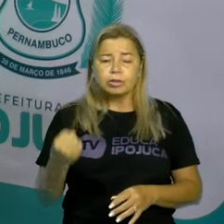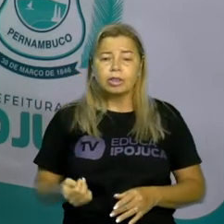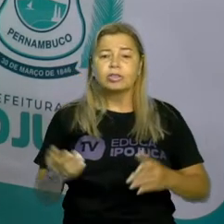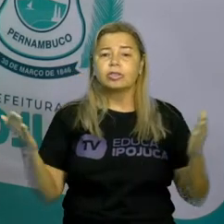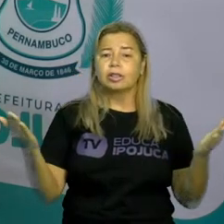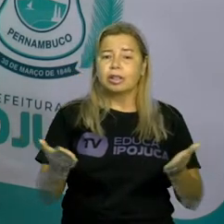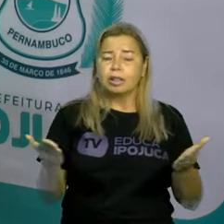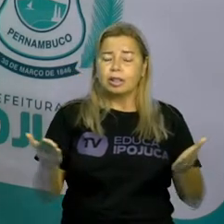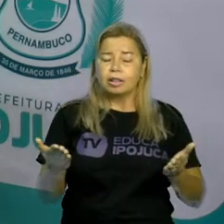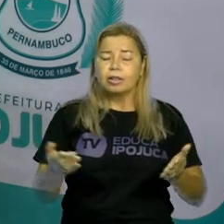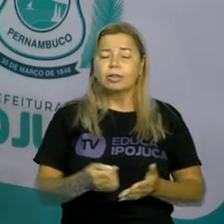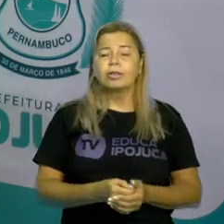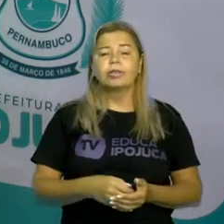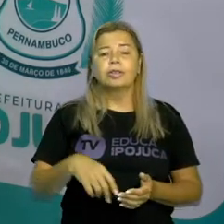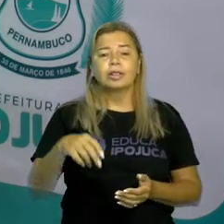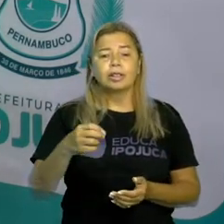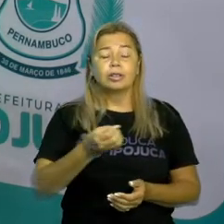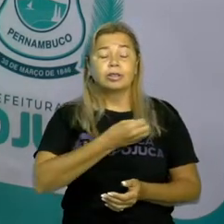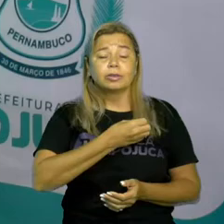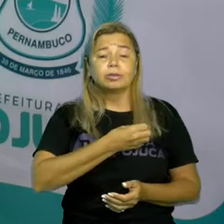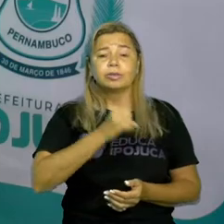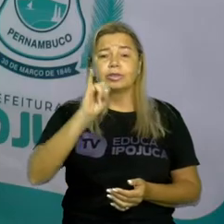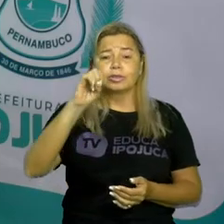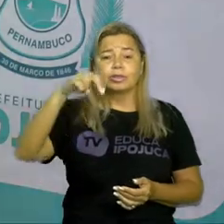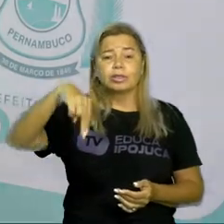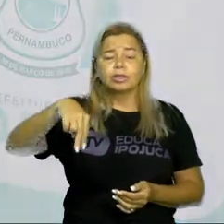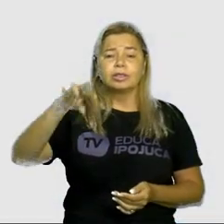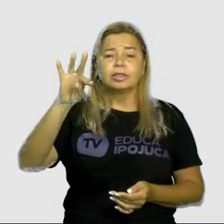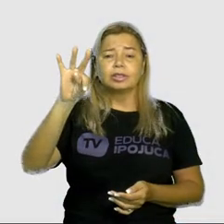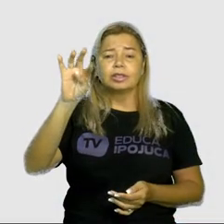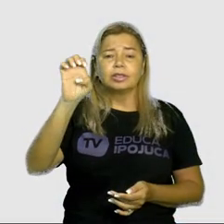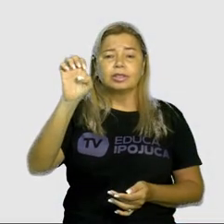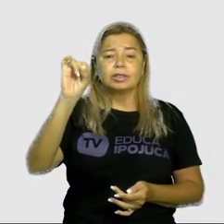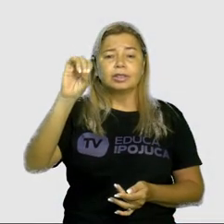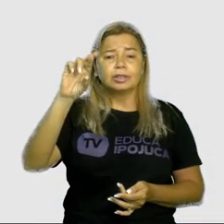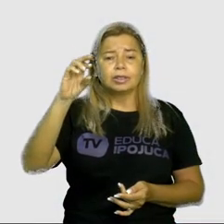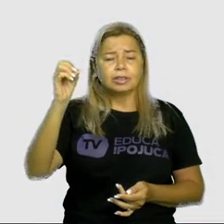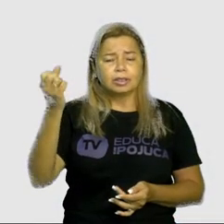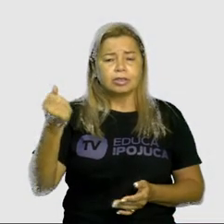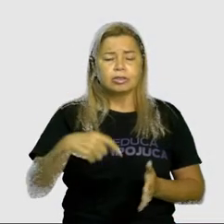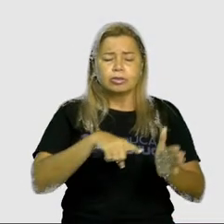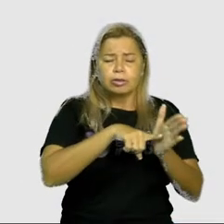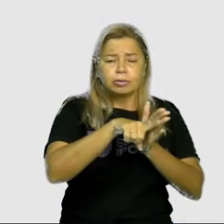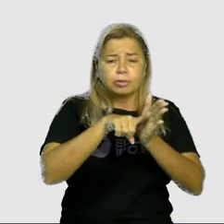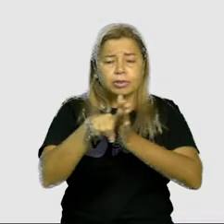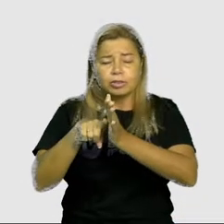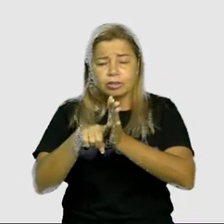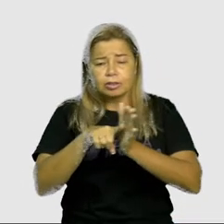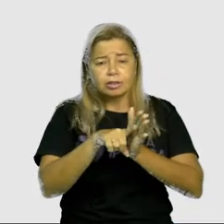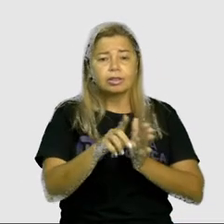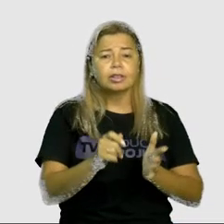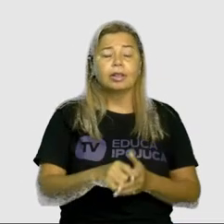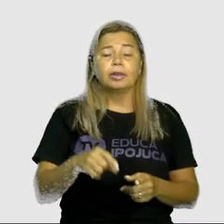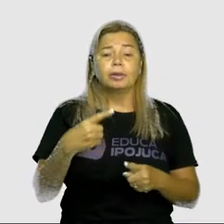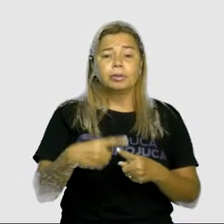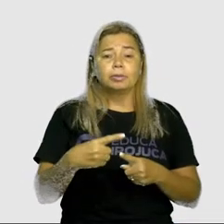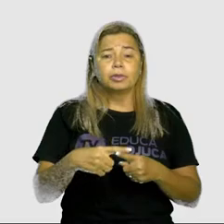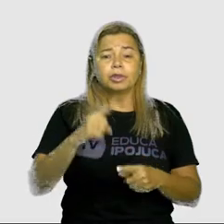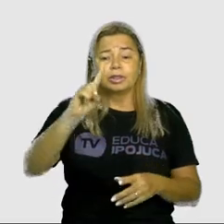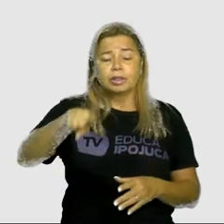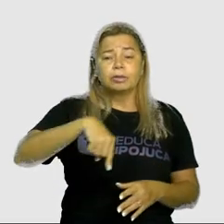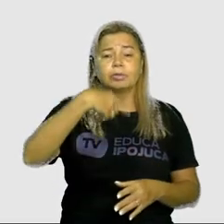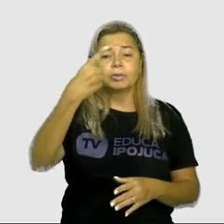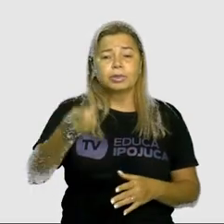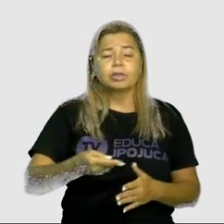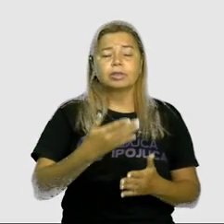número do naturais O que é os números inteiros O que é um número racional porque na próxima aula a gente vai